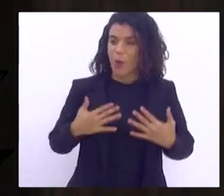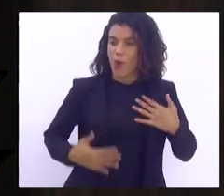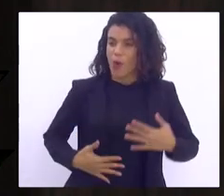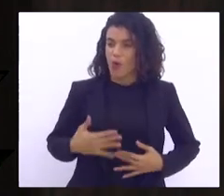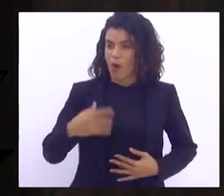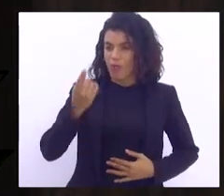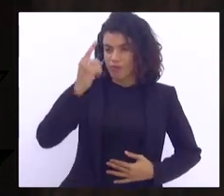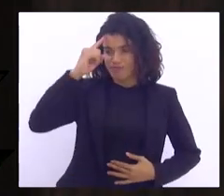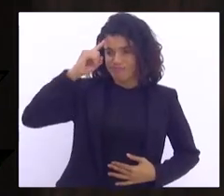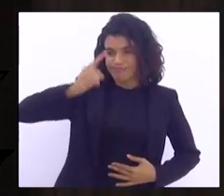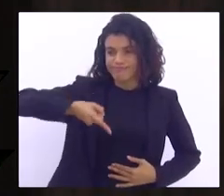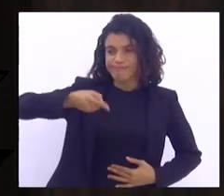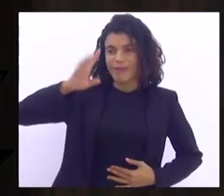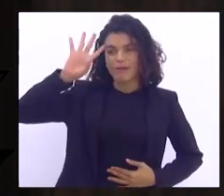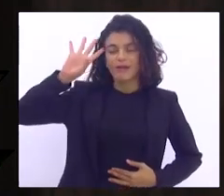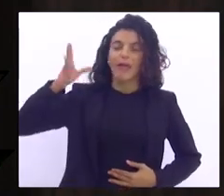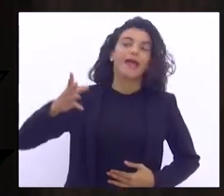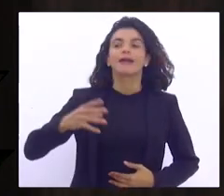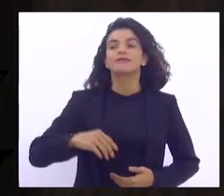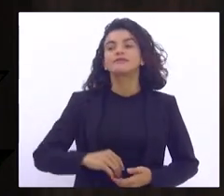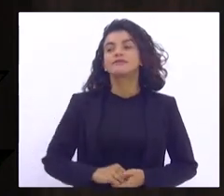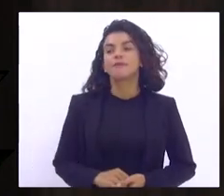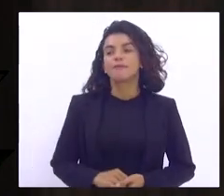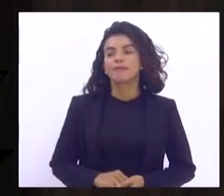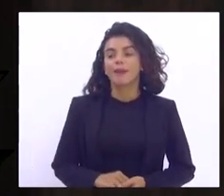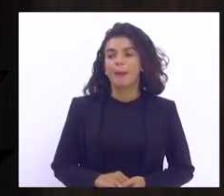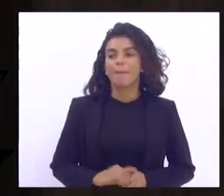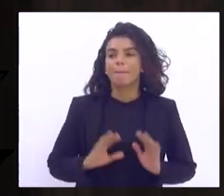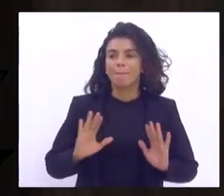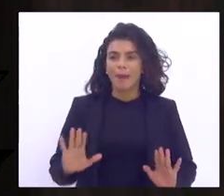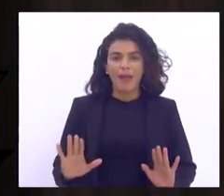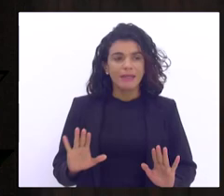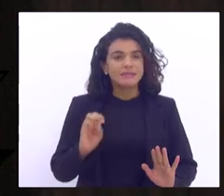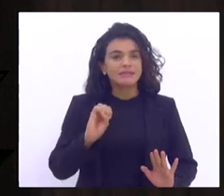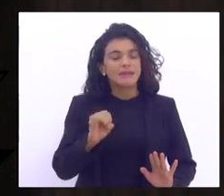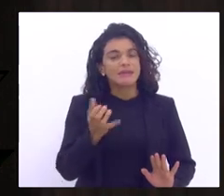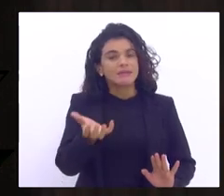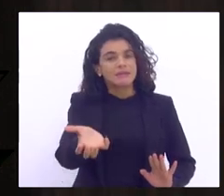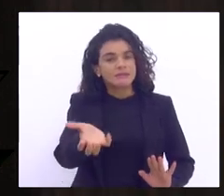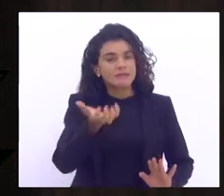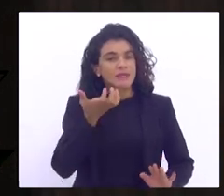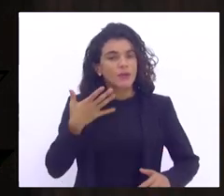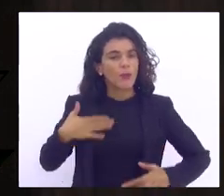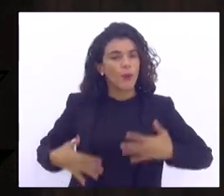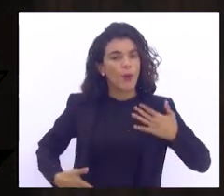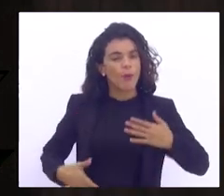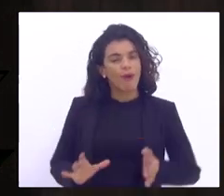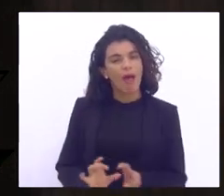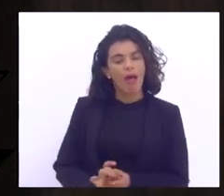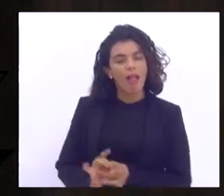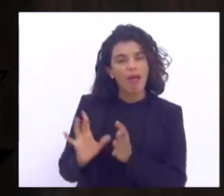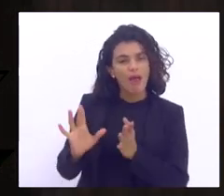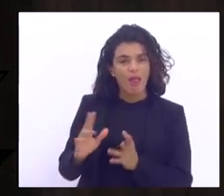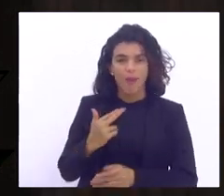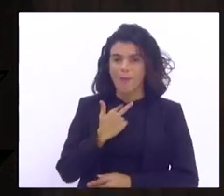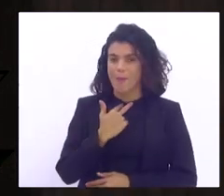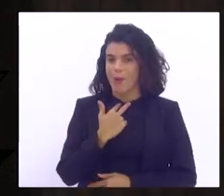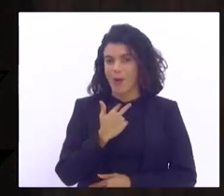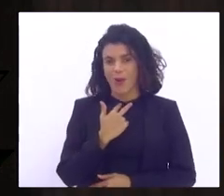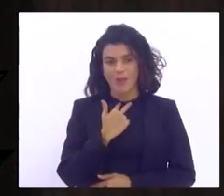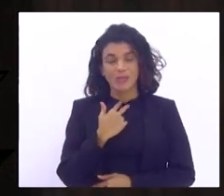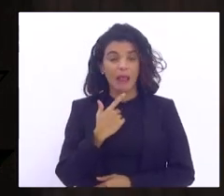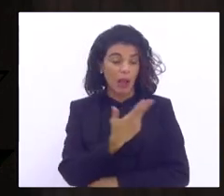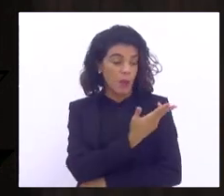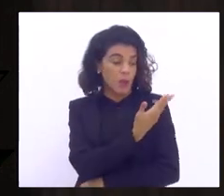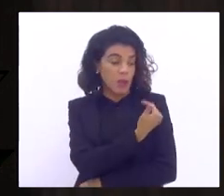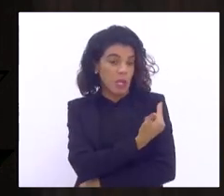regras. De fato, a mulher tem o seu corpo. Agora, nem se ela quisesse dispor por completo do seu corpo, ela poderia. Se ela quiser fazer uma